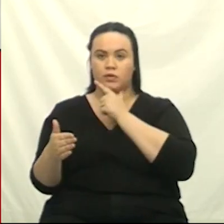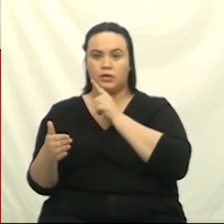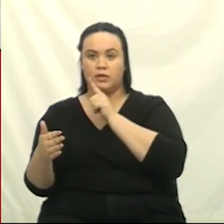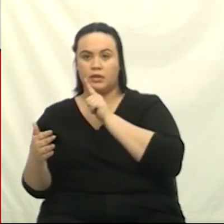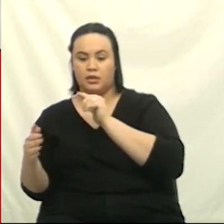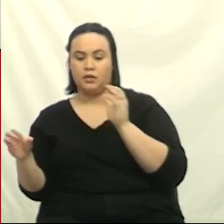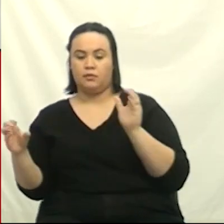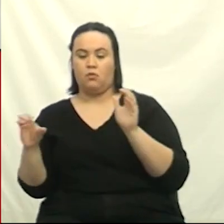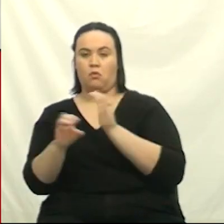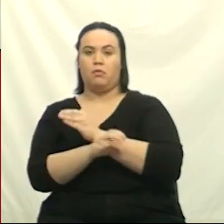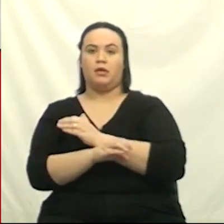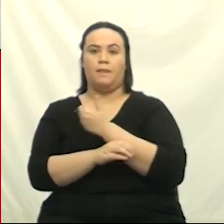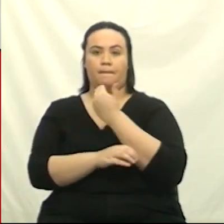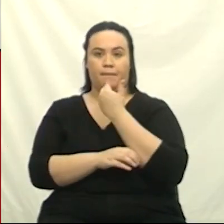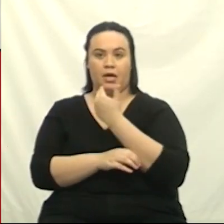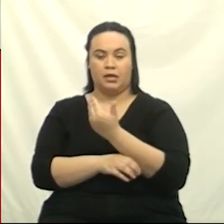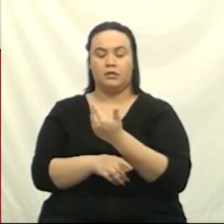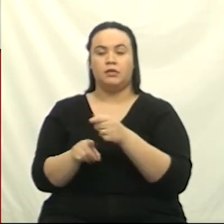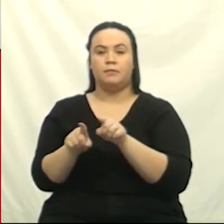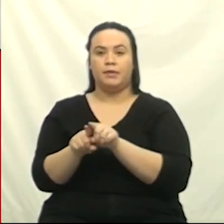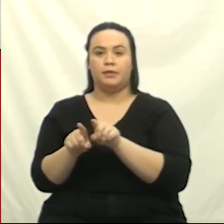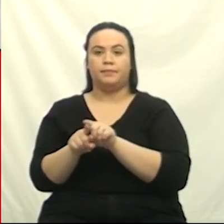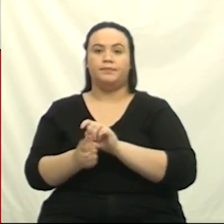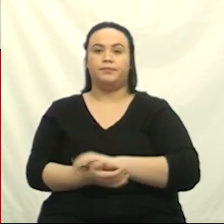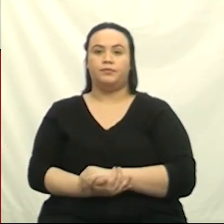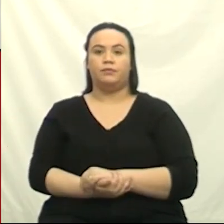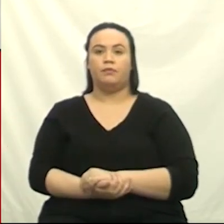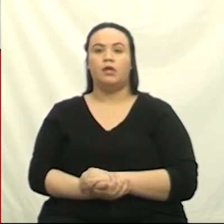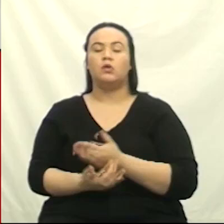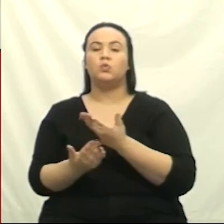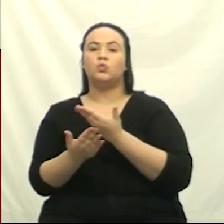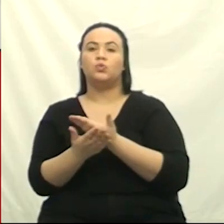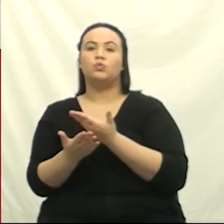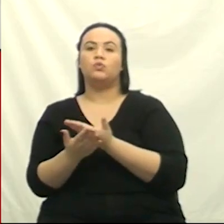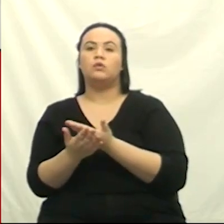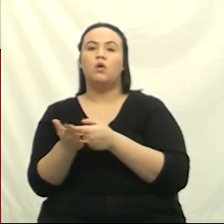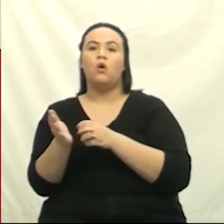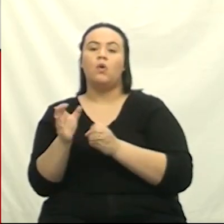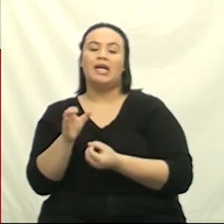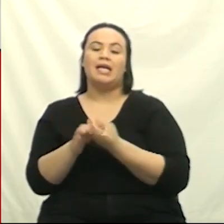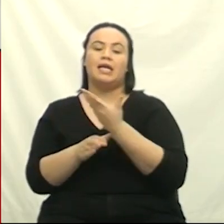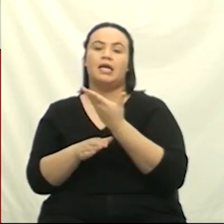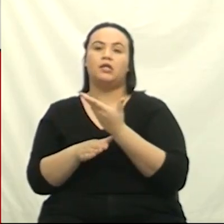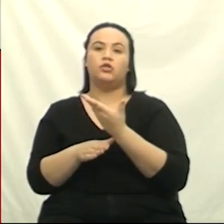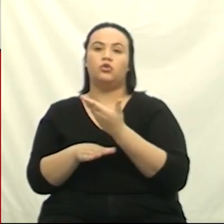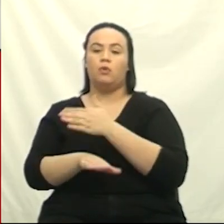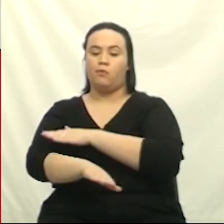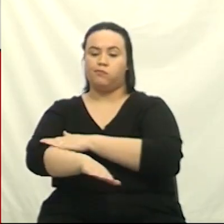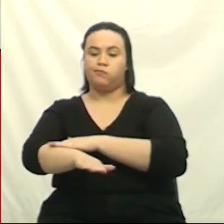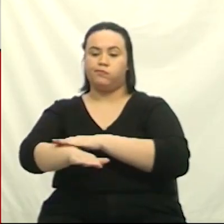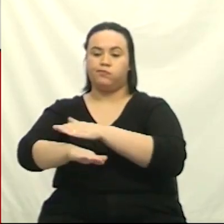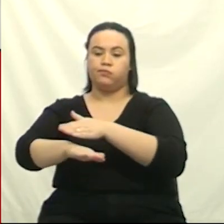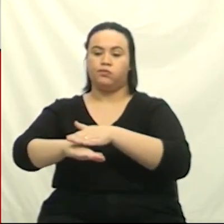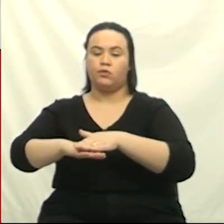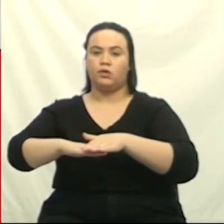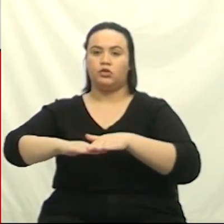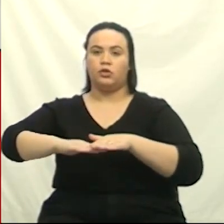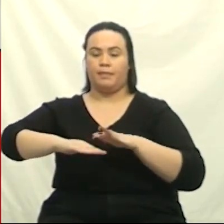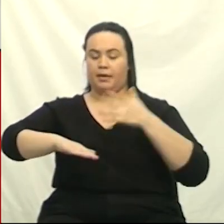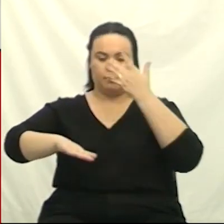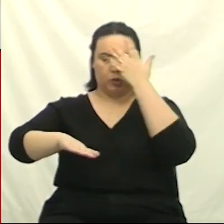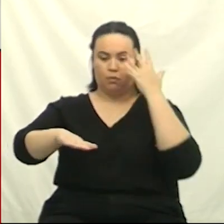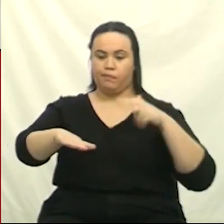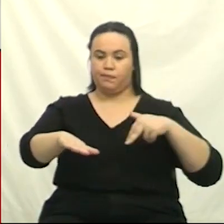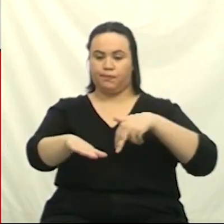contemplados solicita ainda a possibilidade de estudos acerca da criação de uma faixa elevada de travessia de